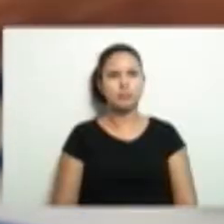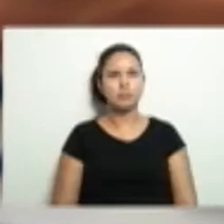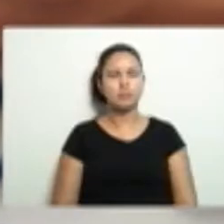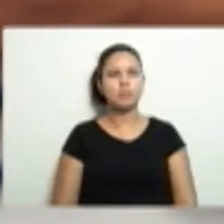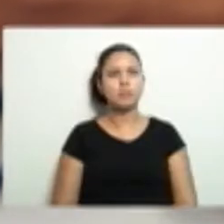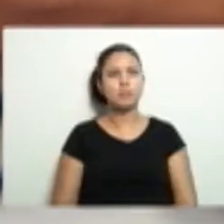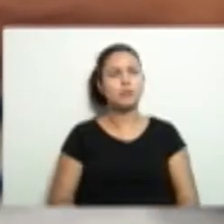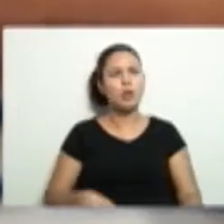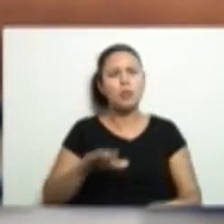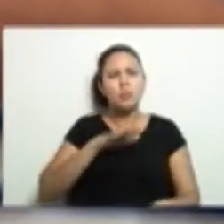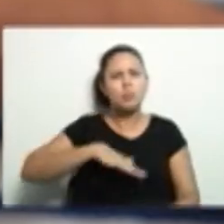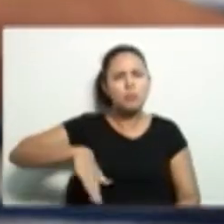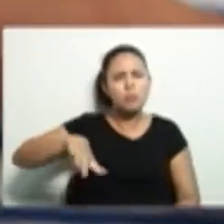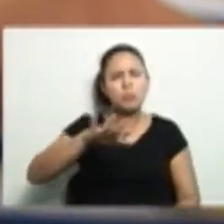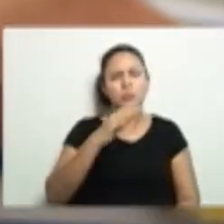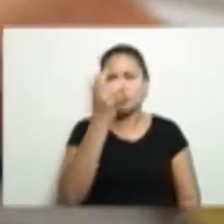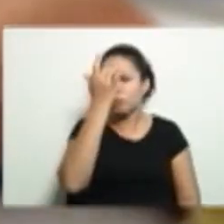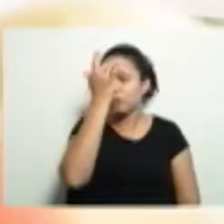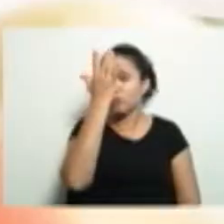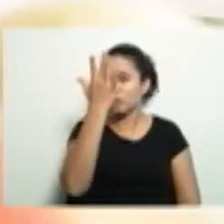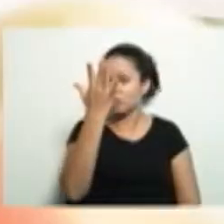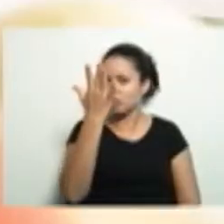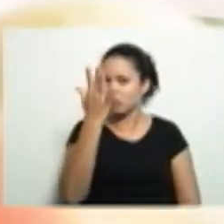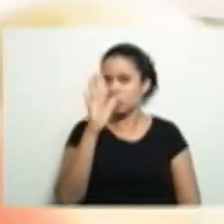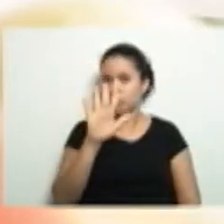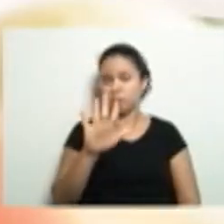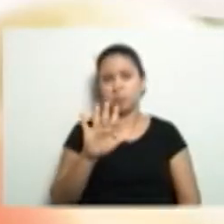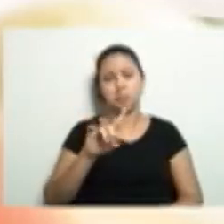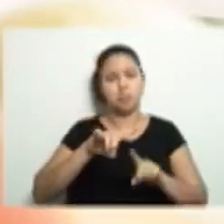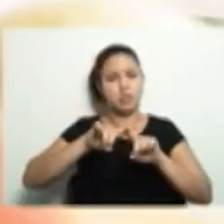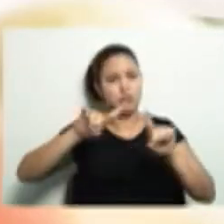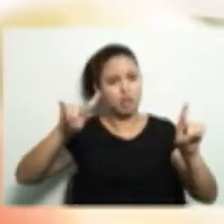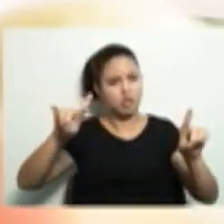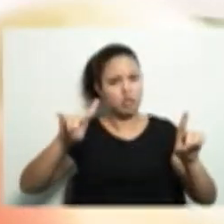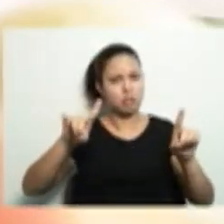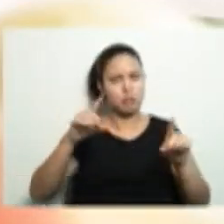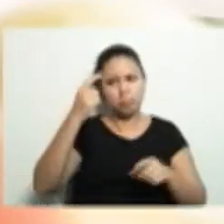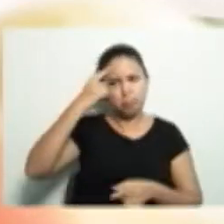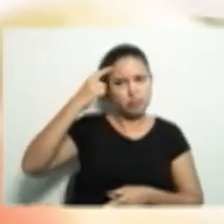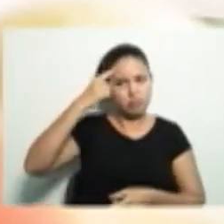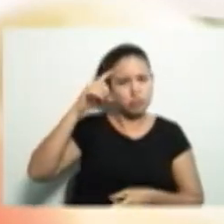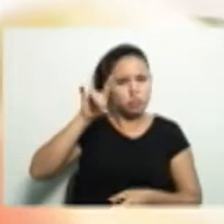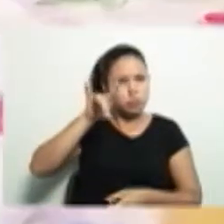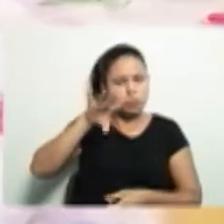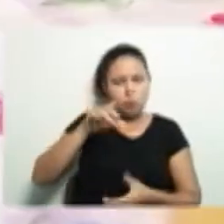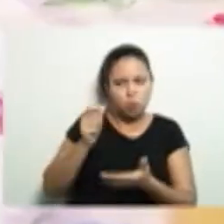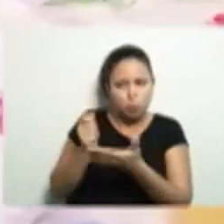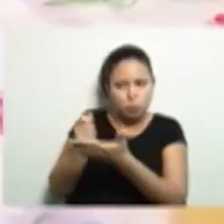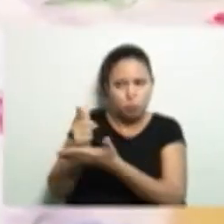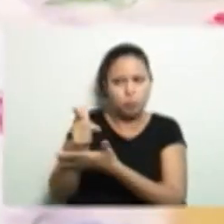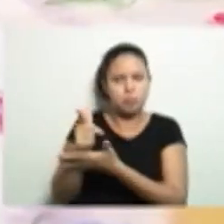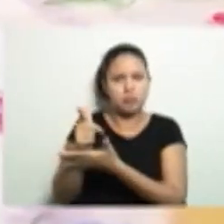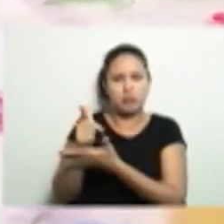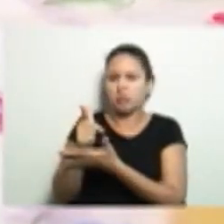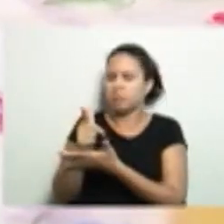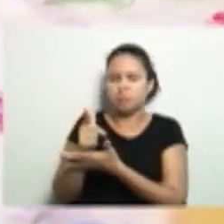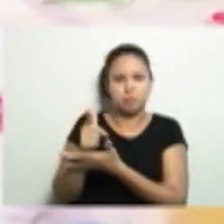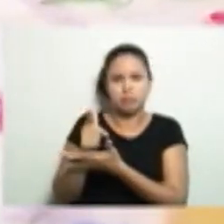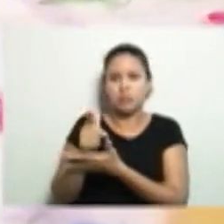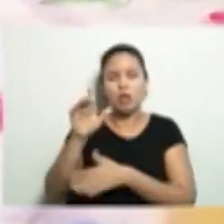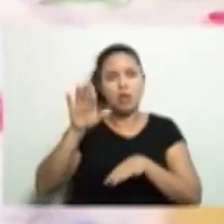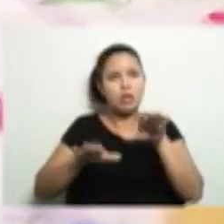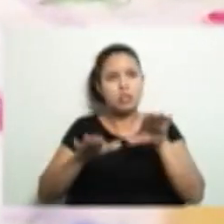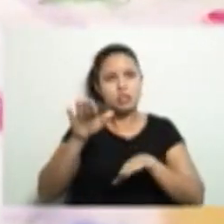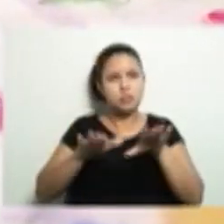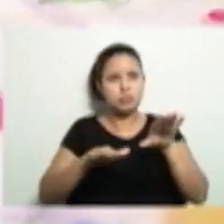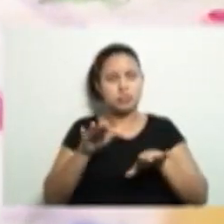Está tudo mais fácil, né? Mas nem sempre só o produto industrializado é o mais moderno. Os orgânicos são alimentos cultivados